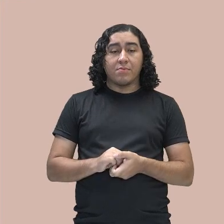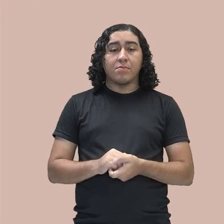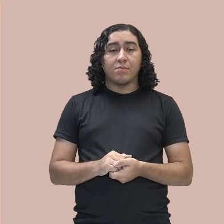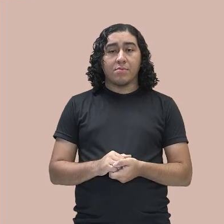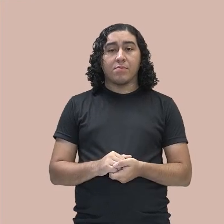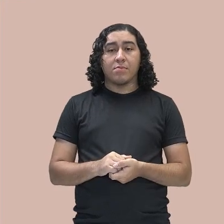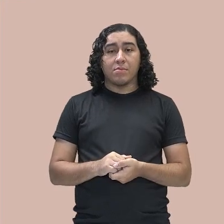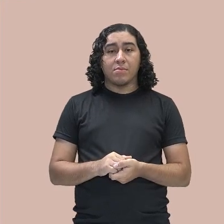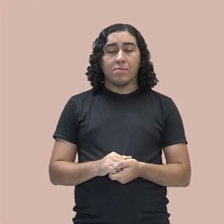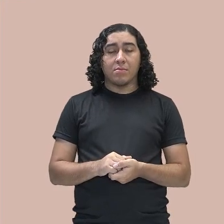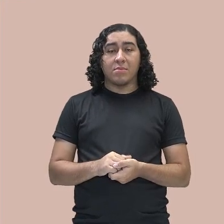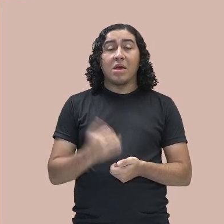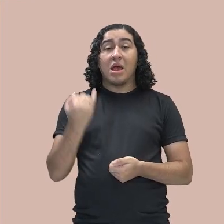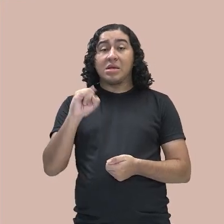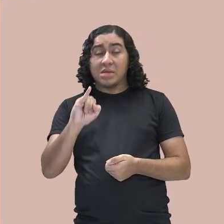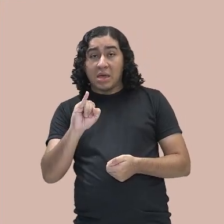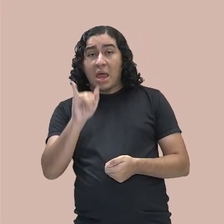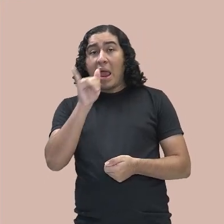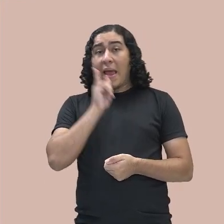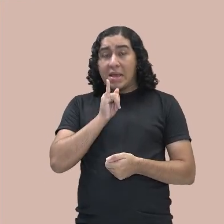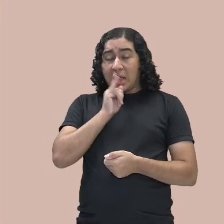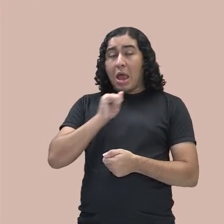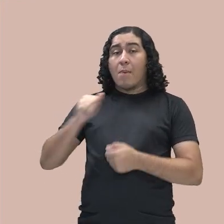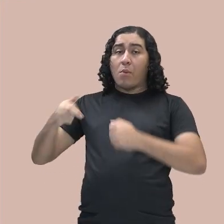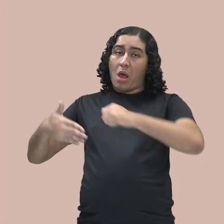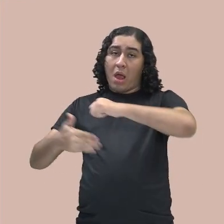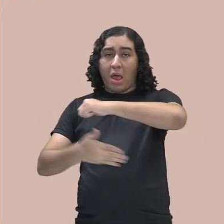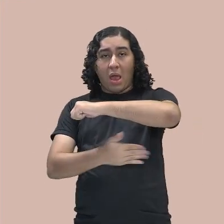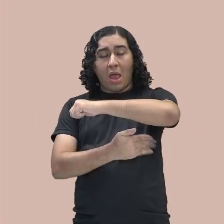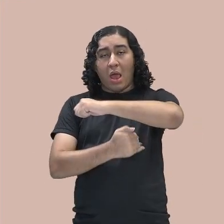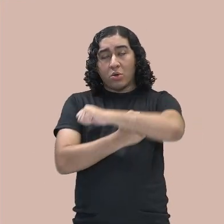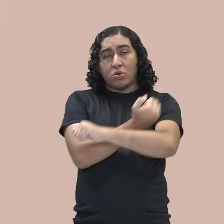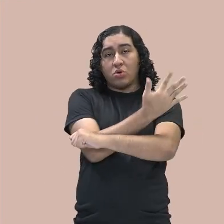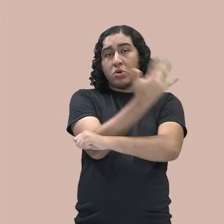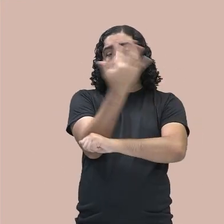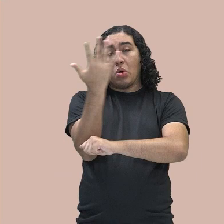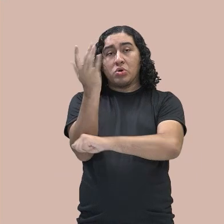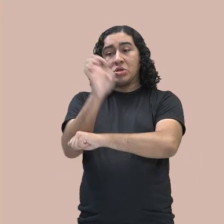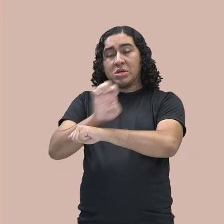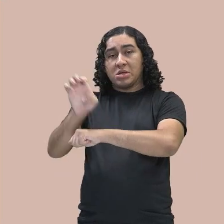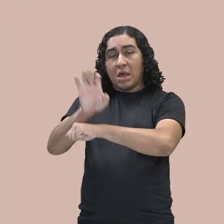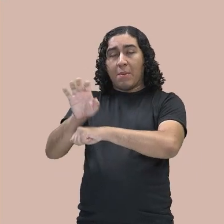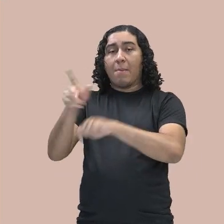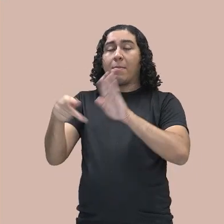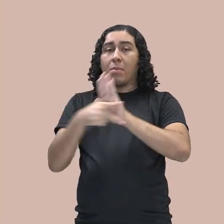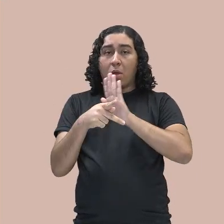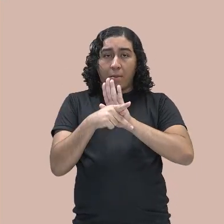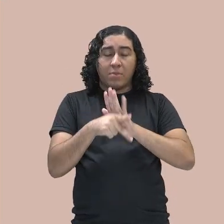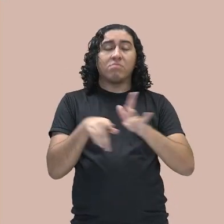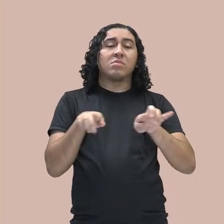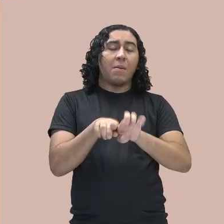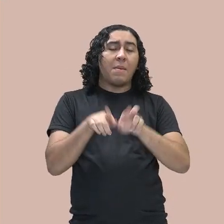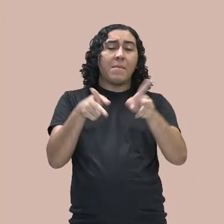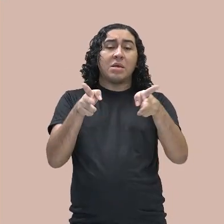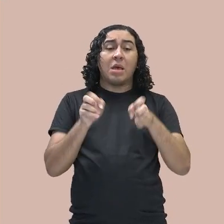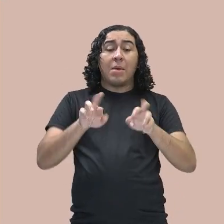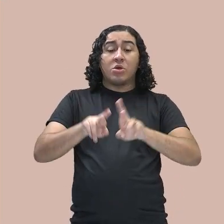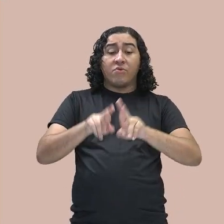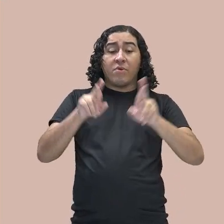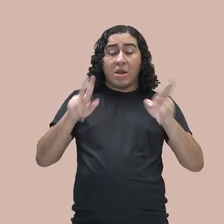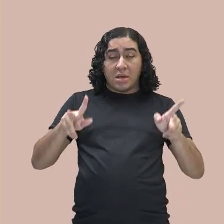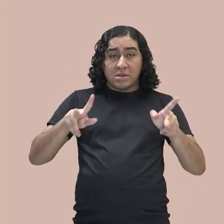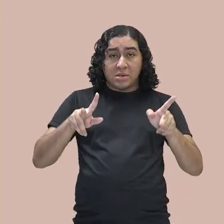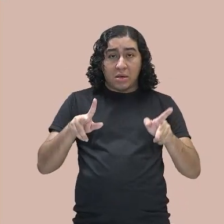do ecossistema do bioma Amazônia, a gente identifica também essa diferença entre a vegetação e